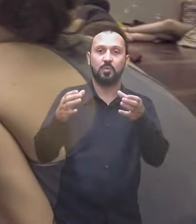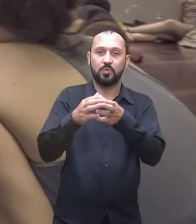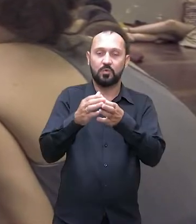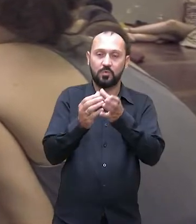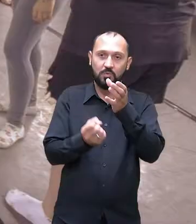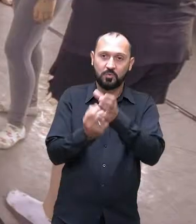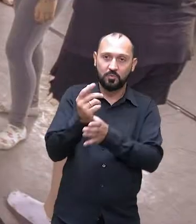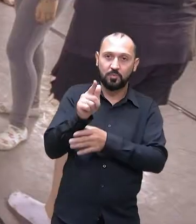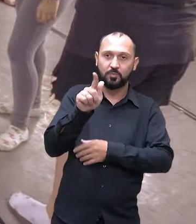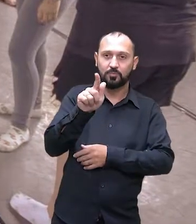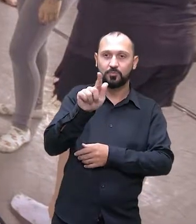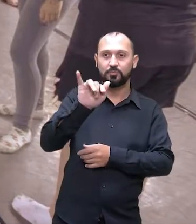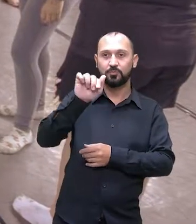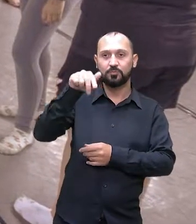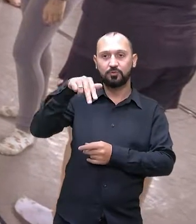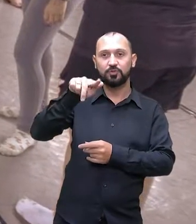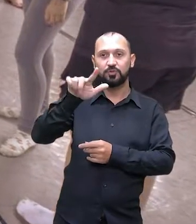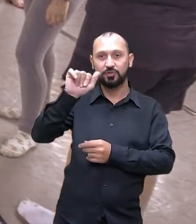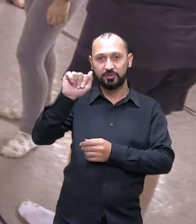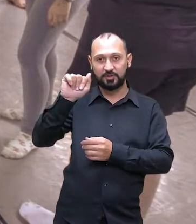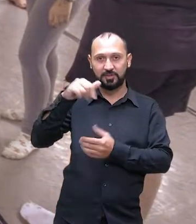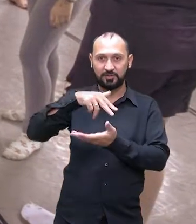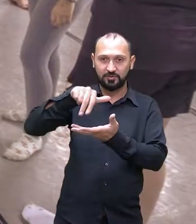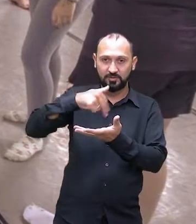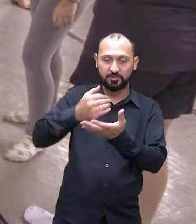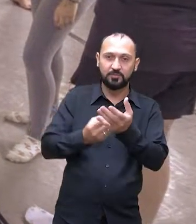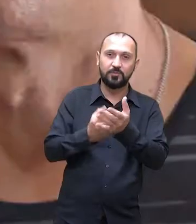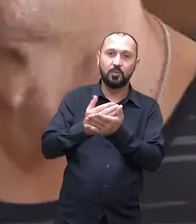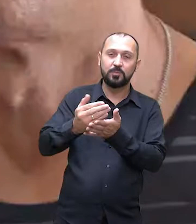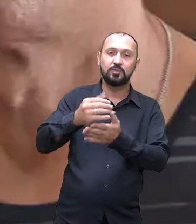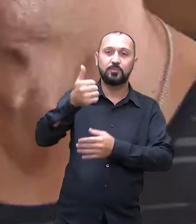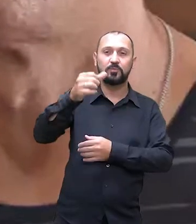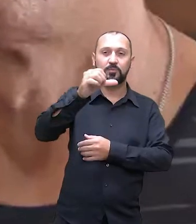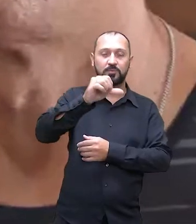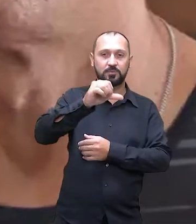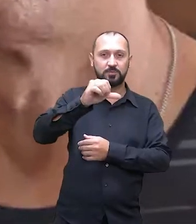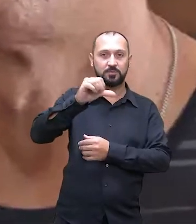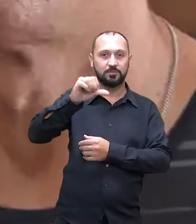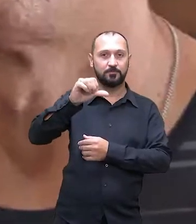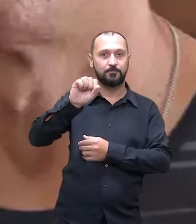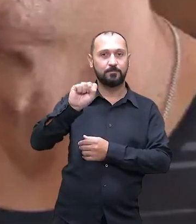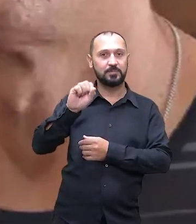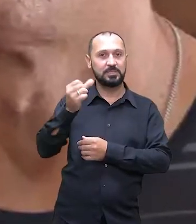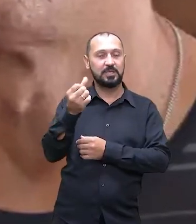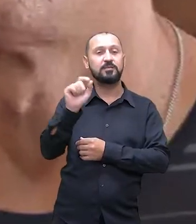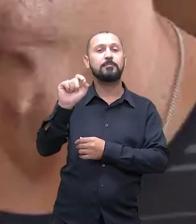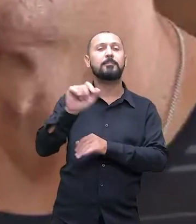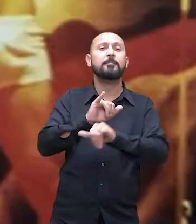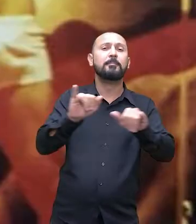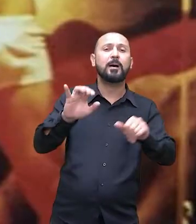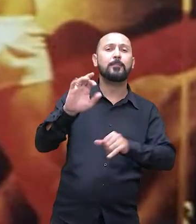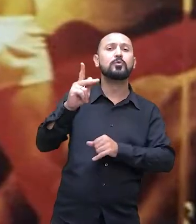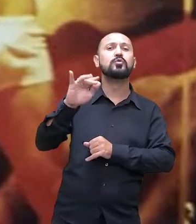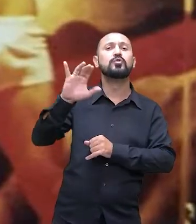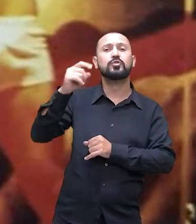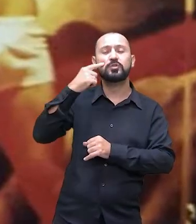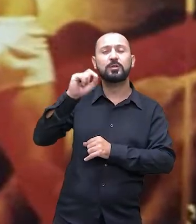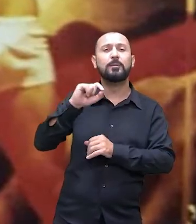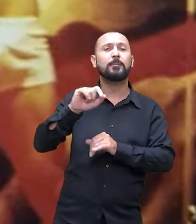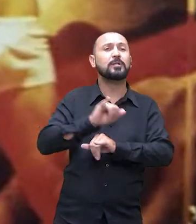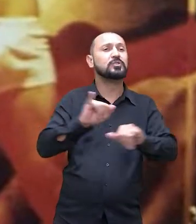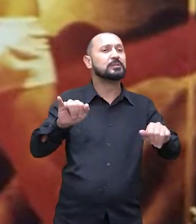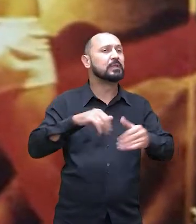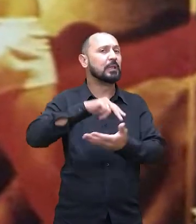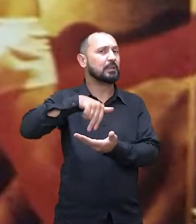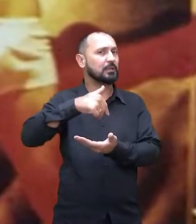A Ginga Cia de Dança foi criada em 1986 por Chico Neller para divulgar e valorizar a dança no